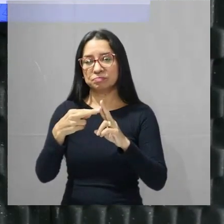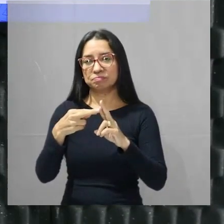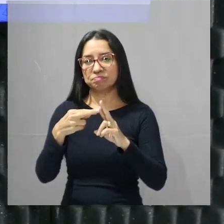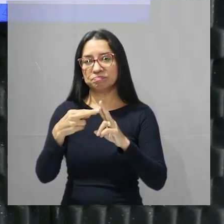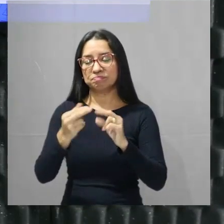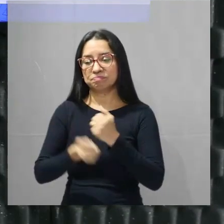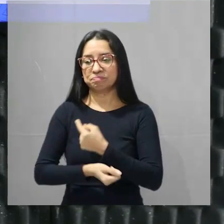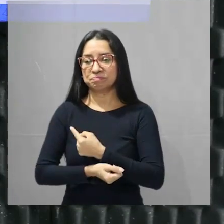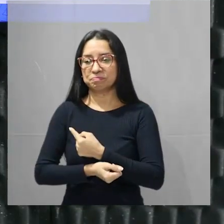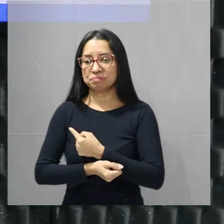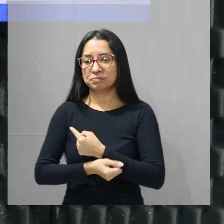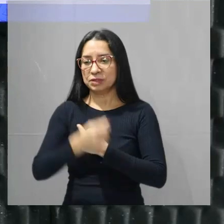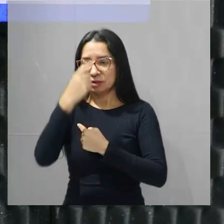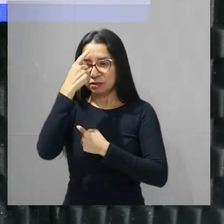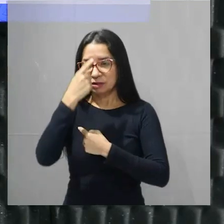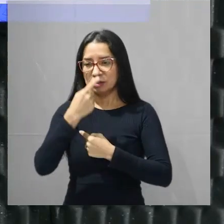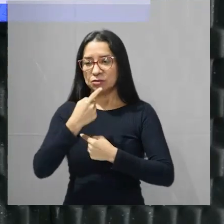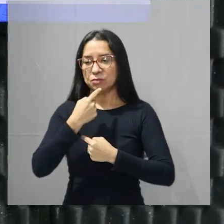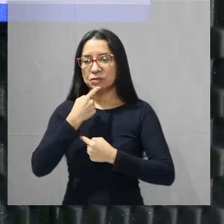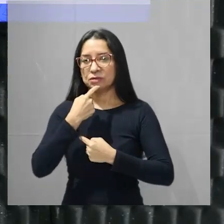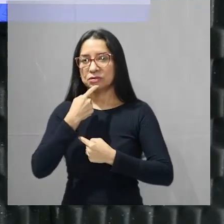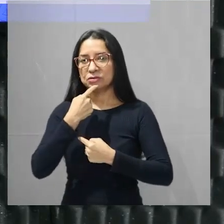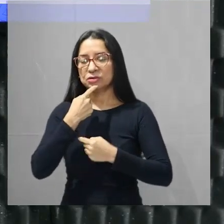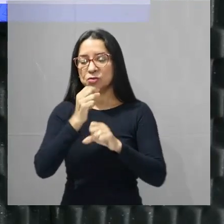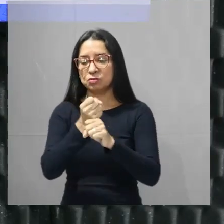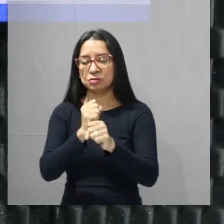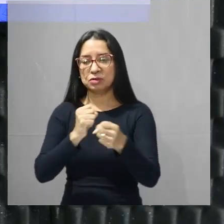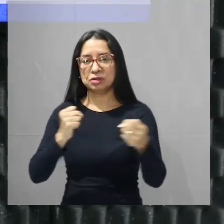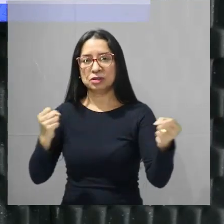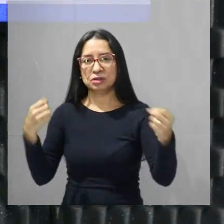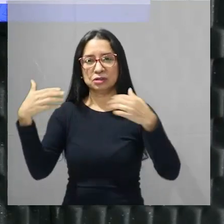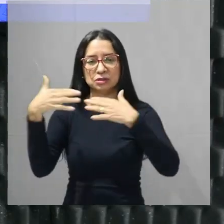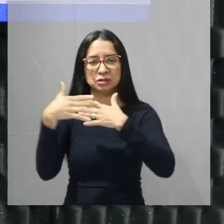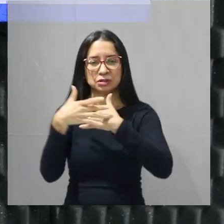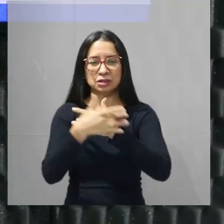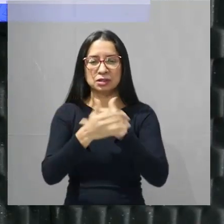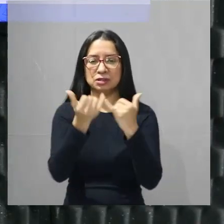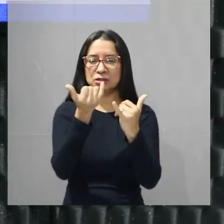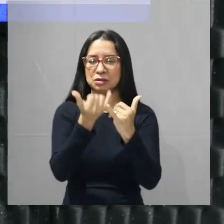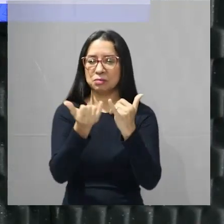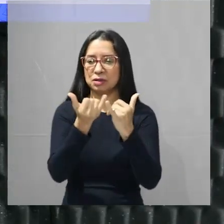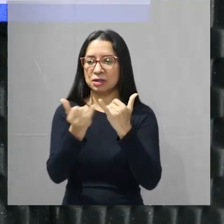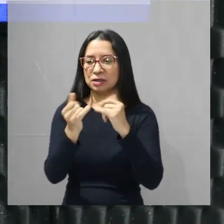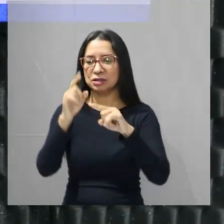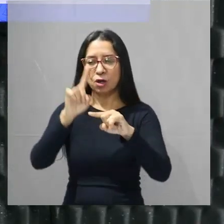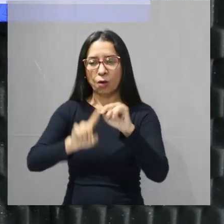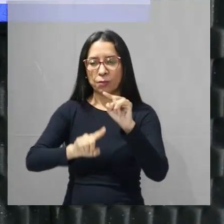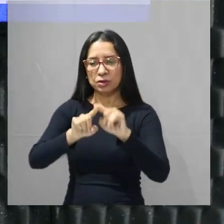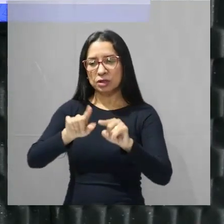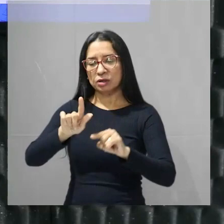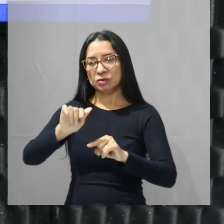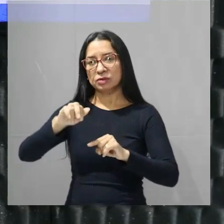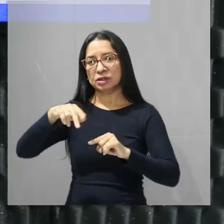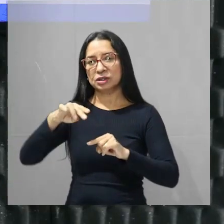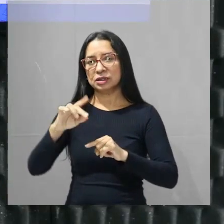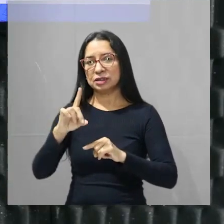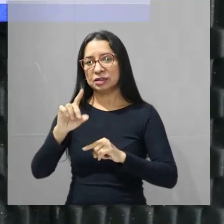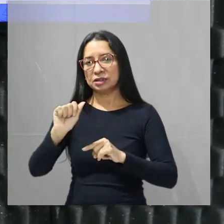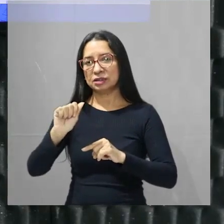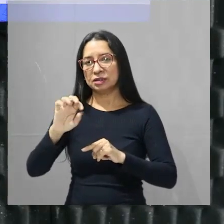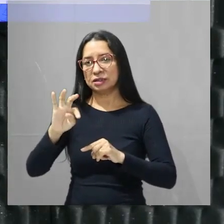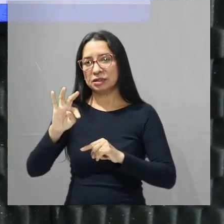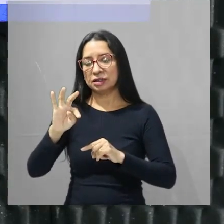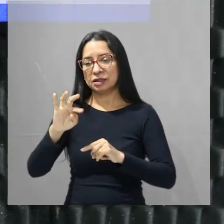tão mutante que se assemelha à de um grande guindaste. Aliás, a presença maciça